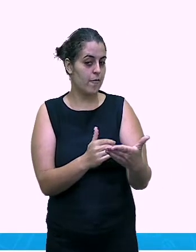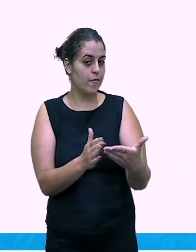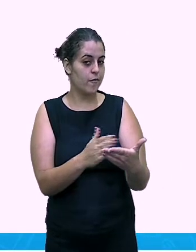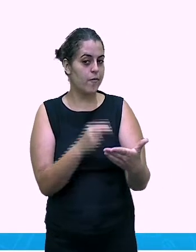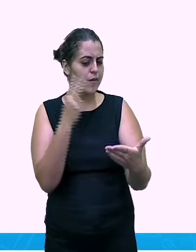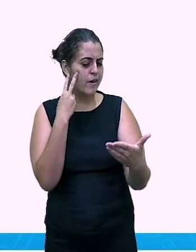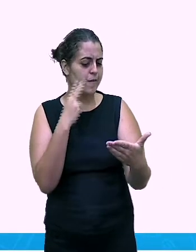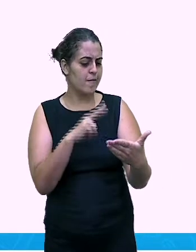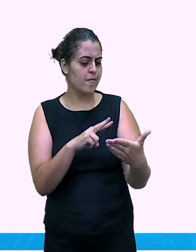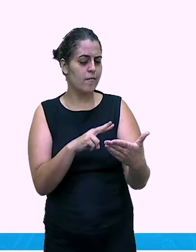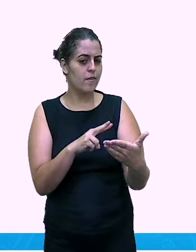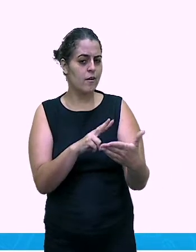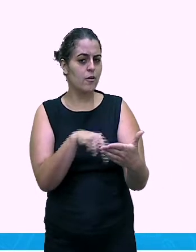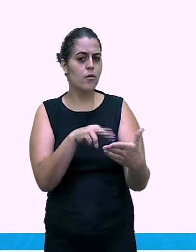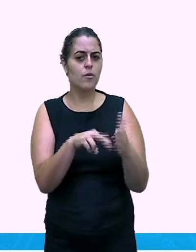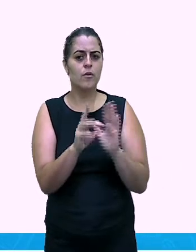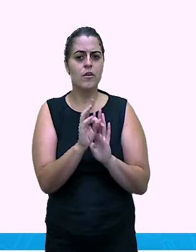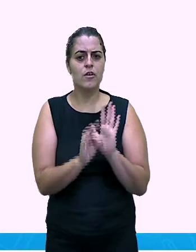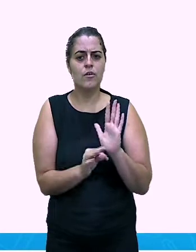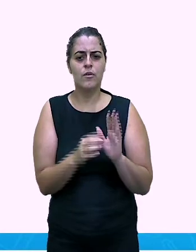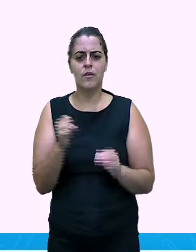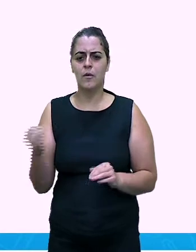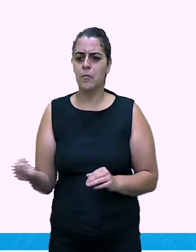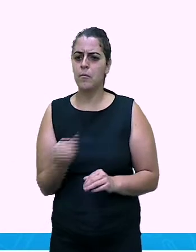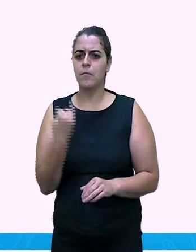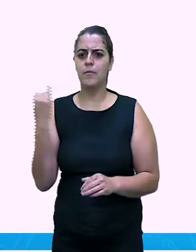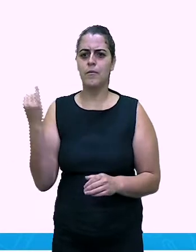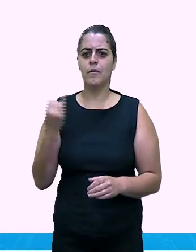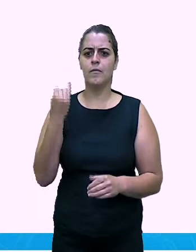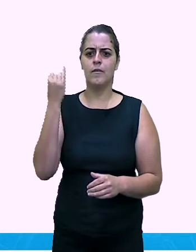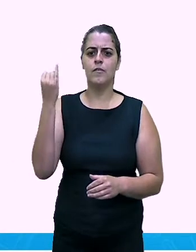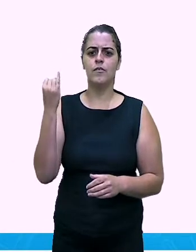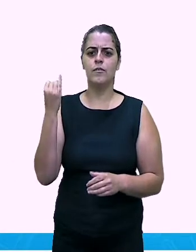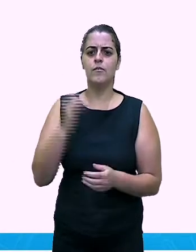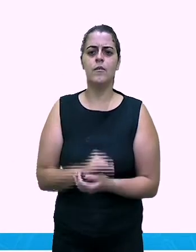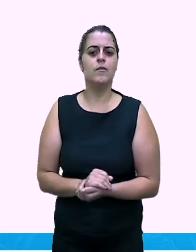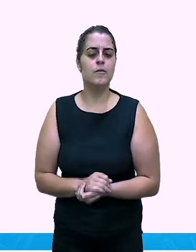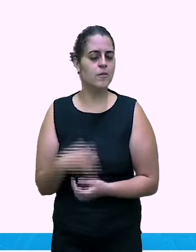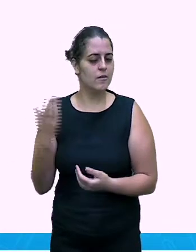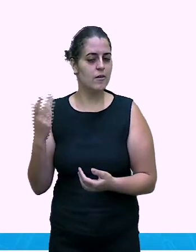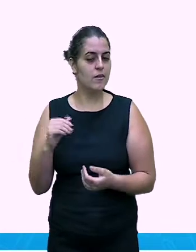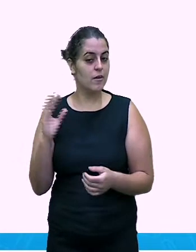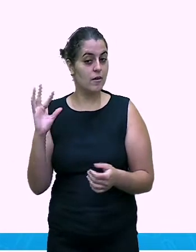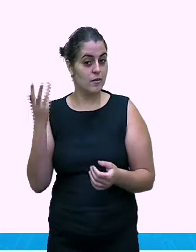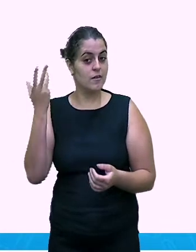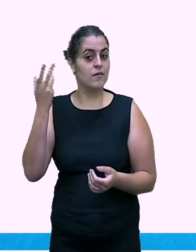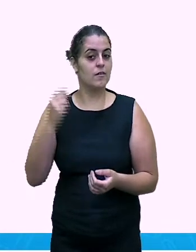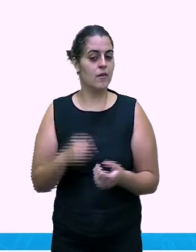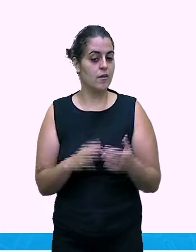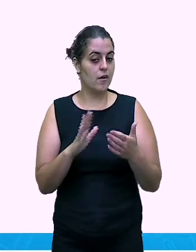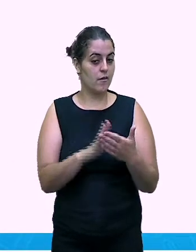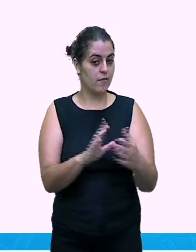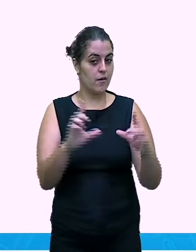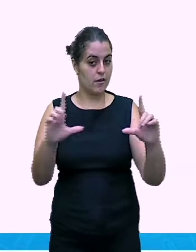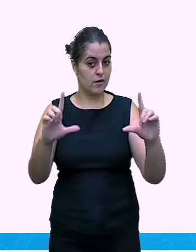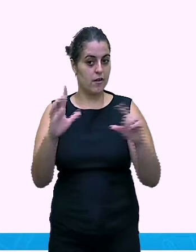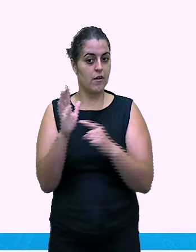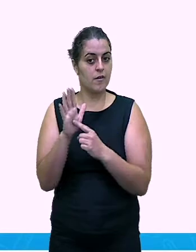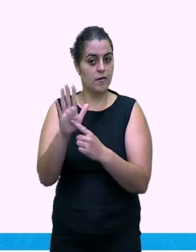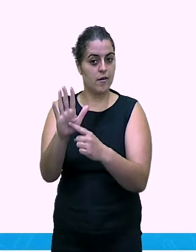o conteúdo da revistinha? É assim que acontece. Através da capa, vem